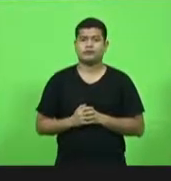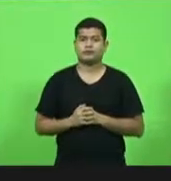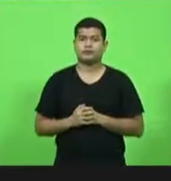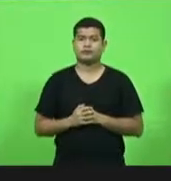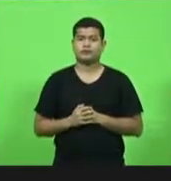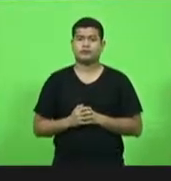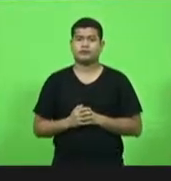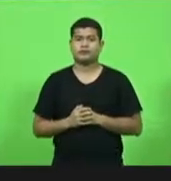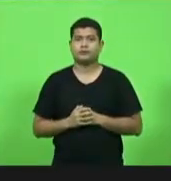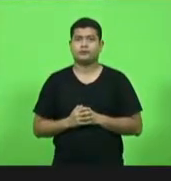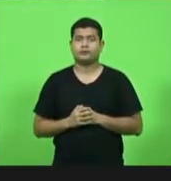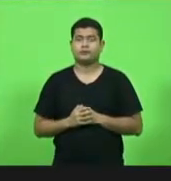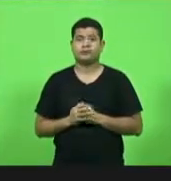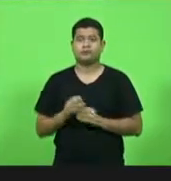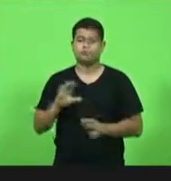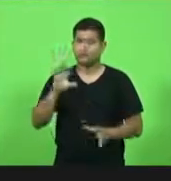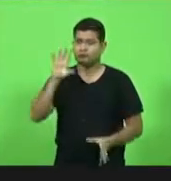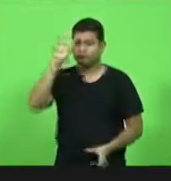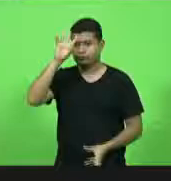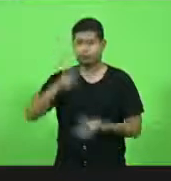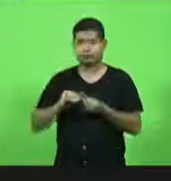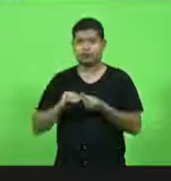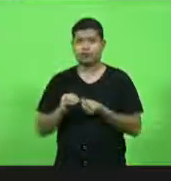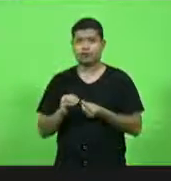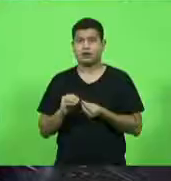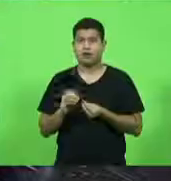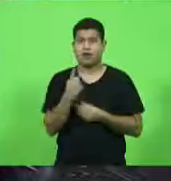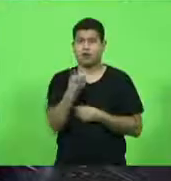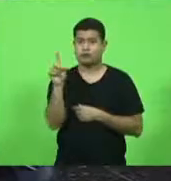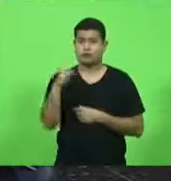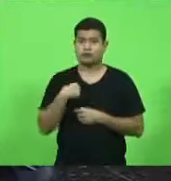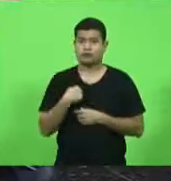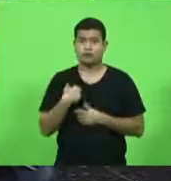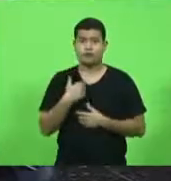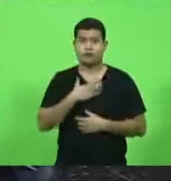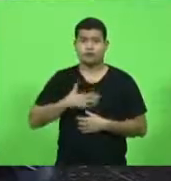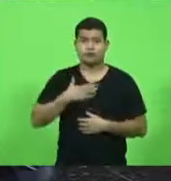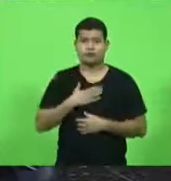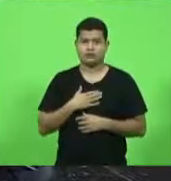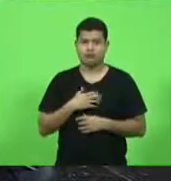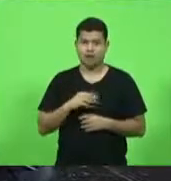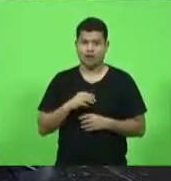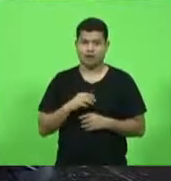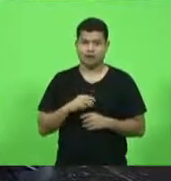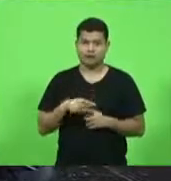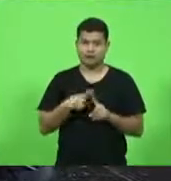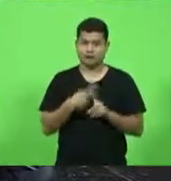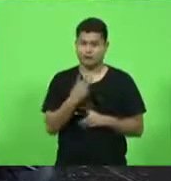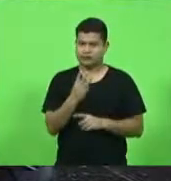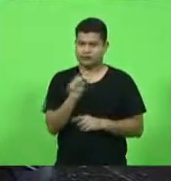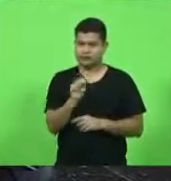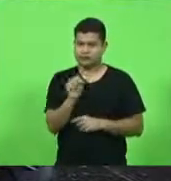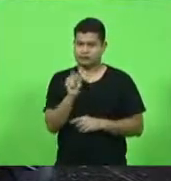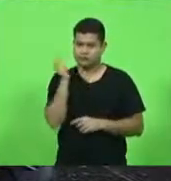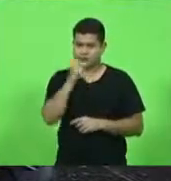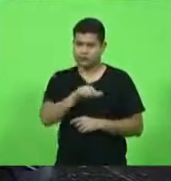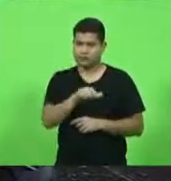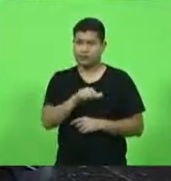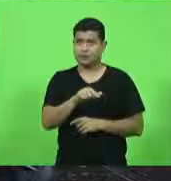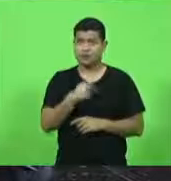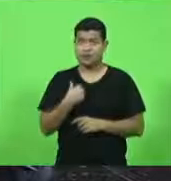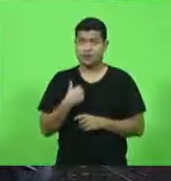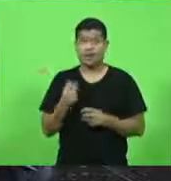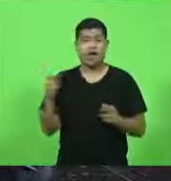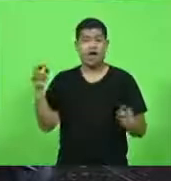Então, para a conclusão, a última aqui, eu não vou ter tempo ali, eu até gostaria de pedir só 30 segundos a mais ali, quando vencesse o tempo ali, que é em